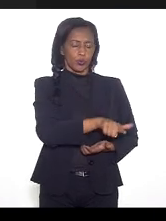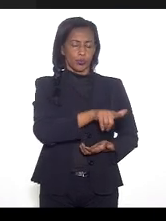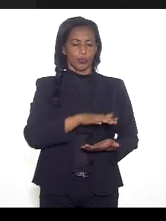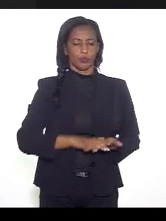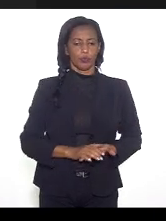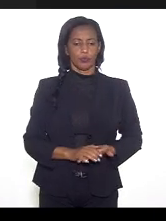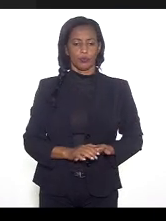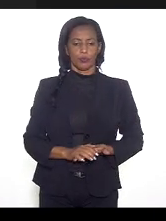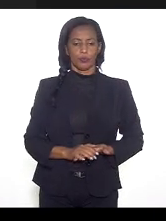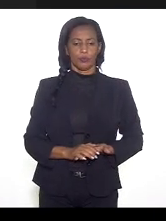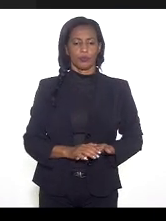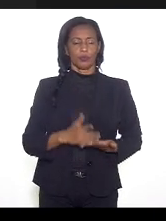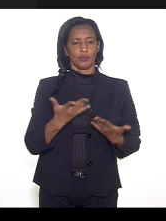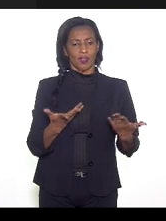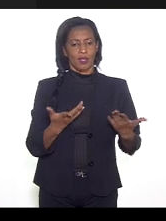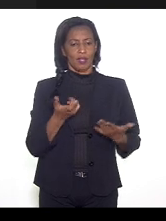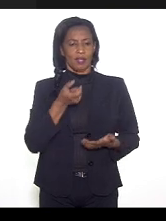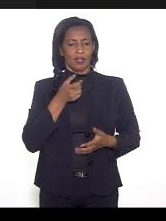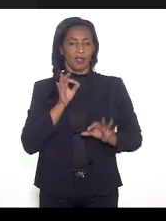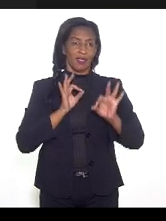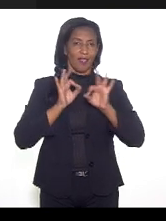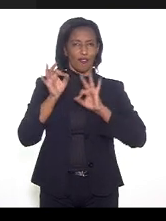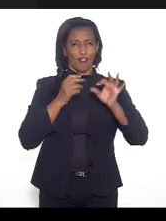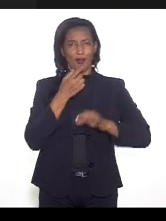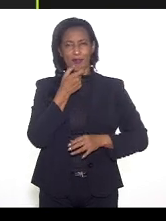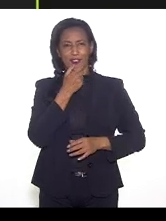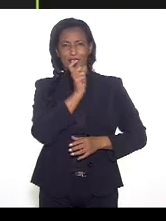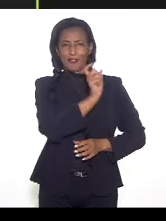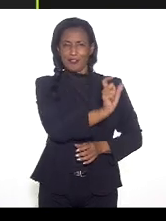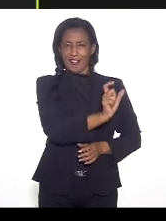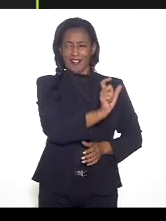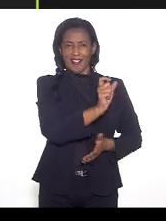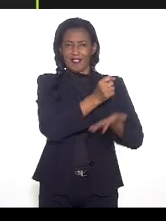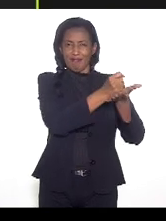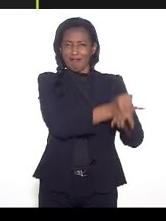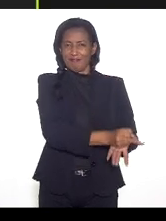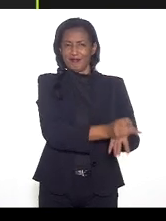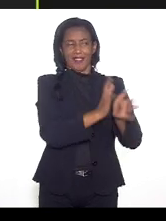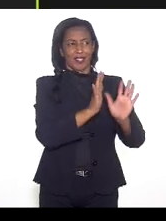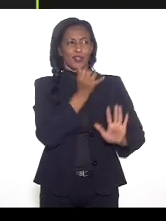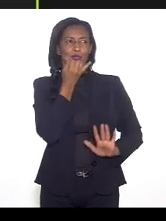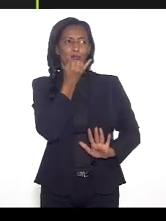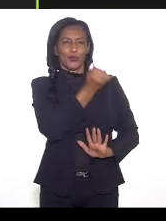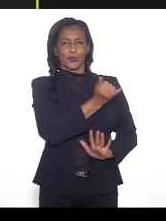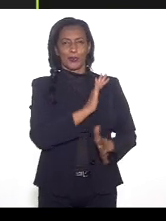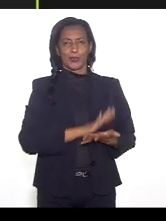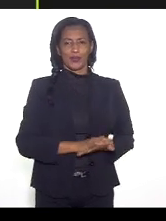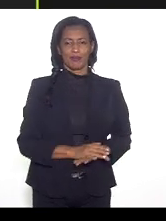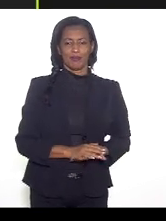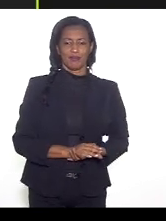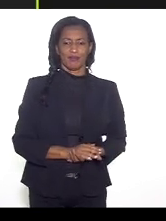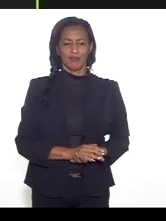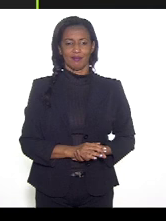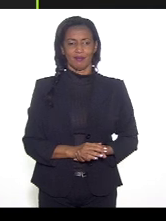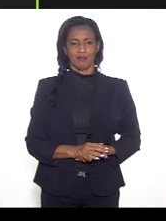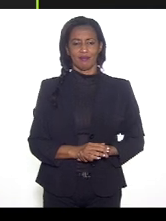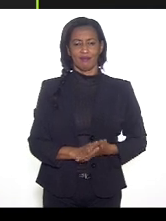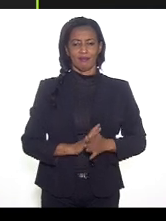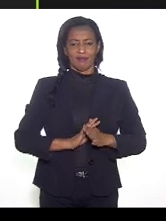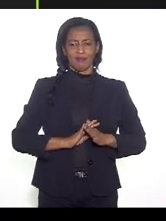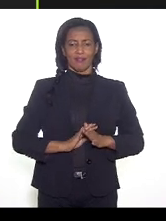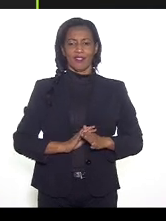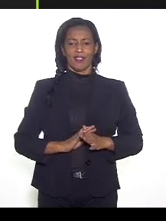por uma eventual rudeza na forma de falar. Eu não desejo. A minha insatisfação. Me sinto